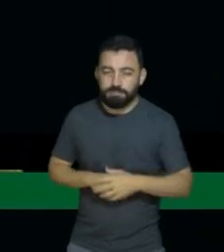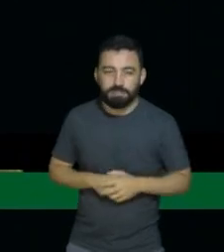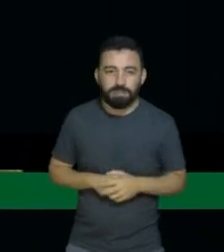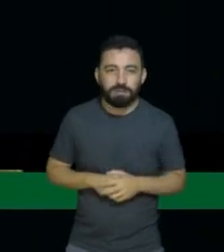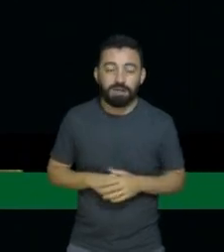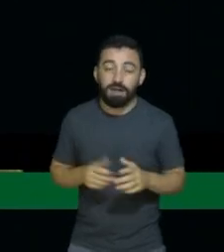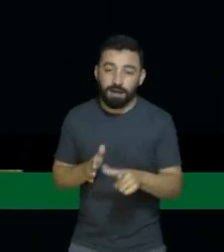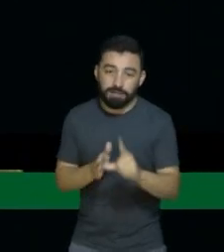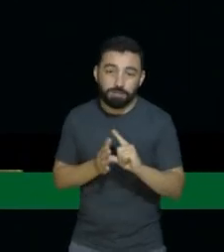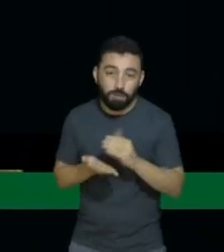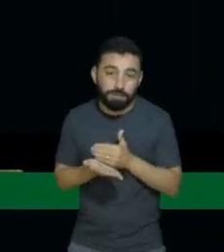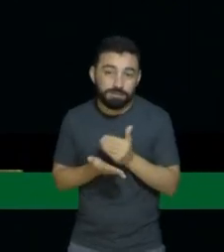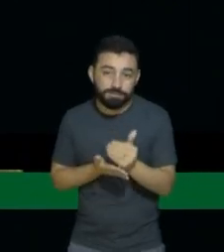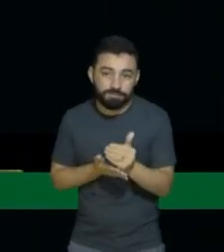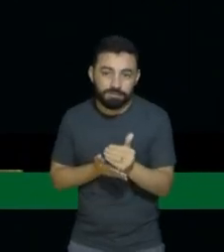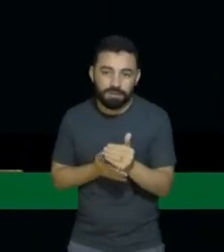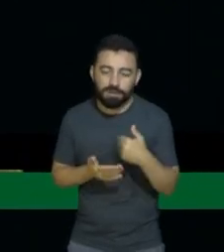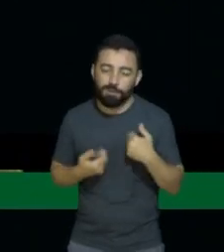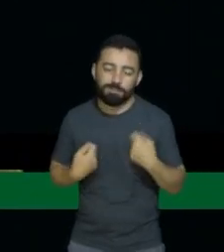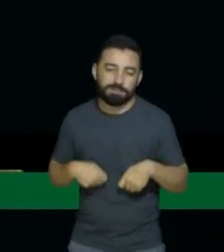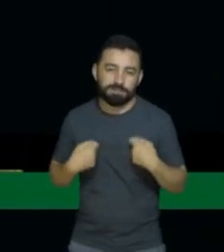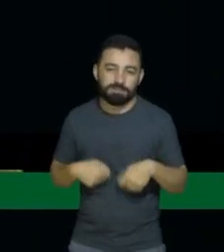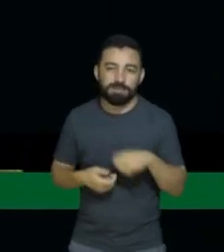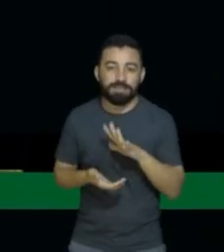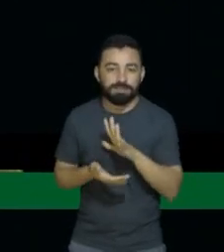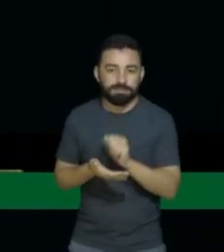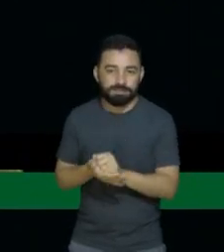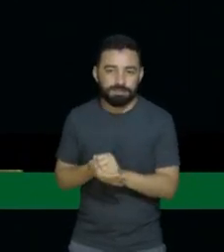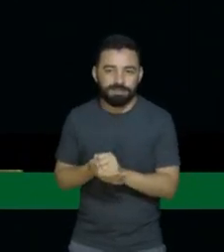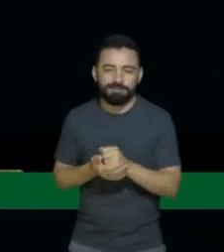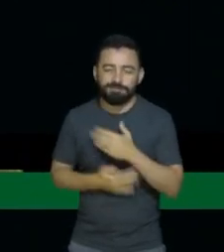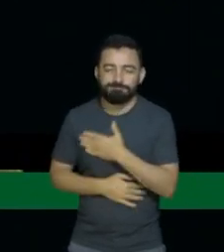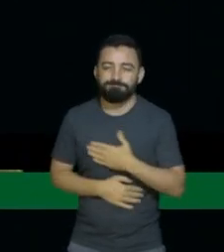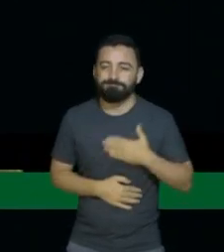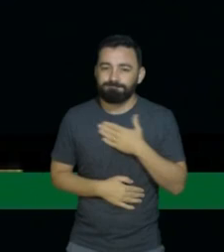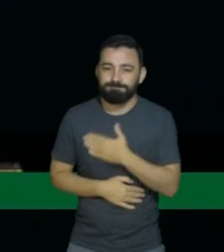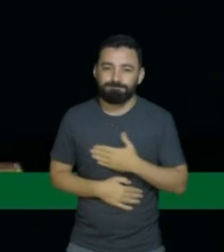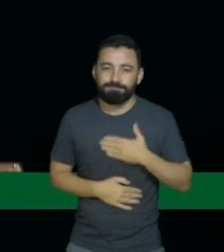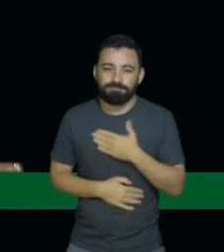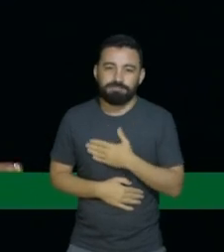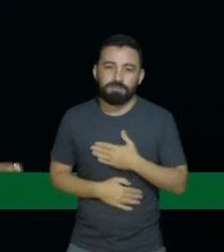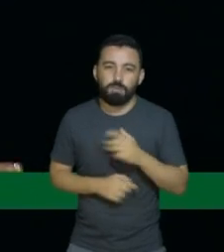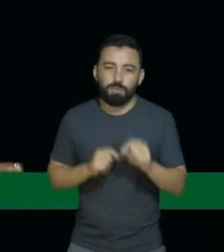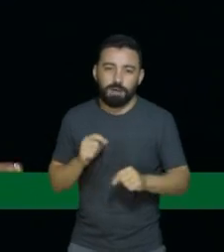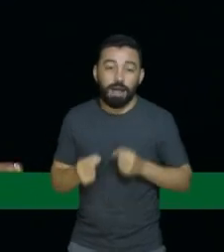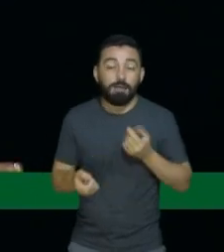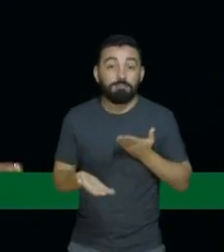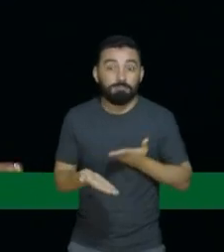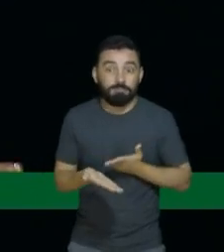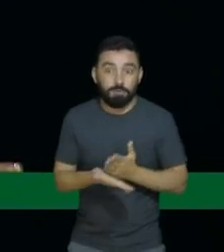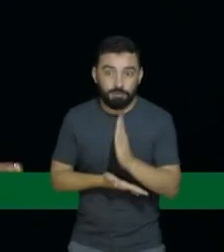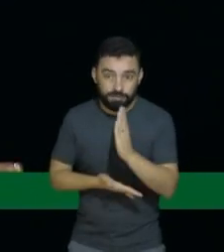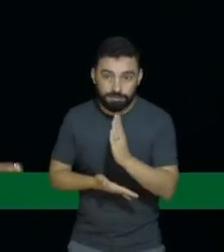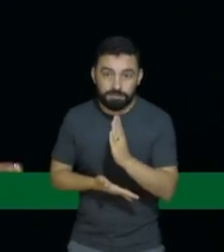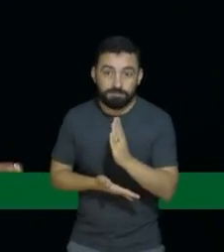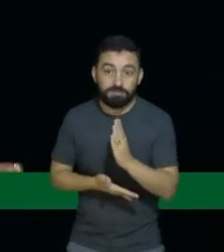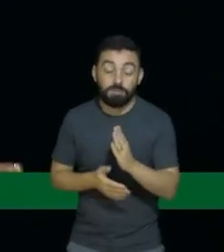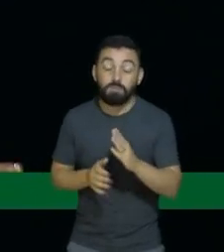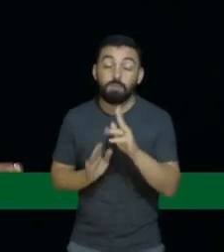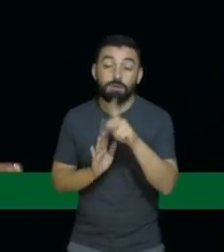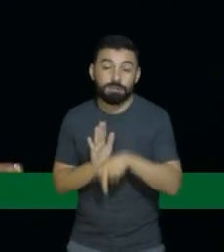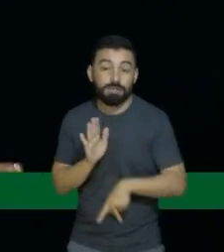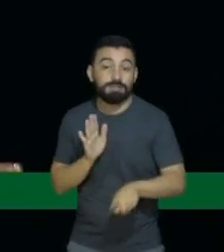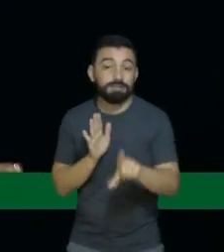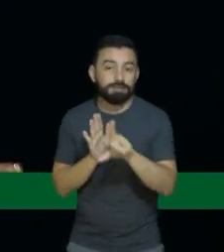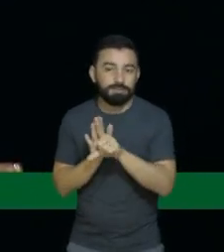prosseguir Preciso registrar Nossa imensa gratidão pela aprovação em Plenário do projeto de